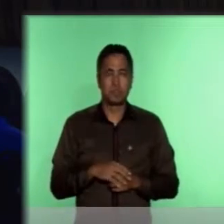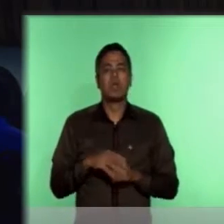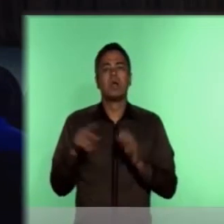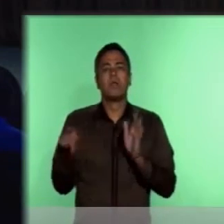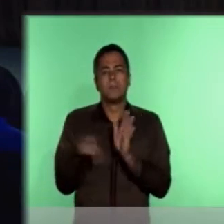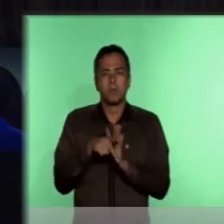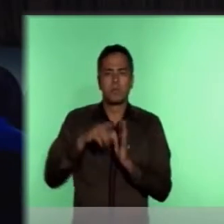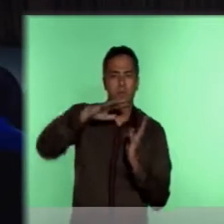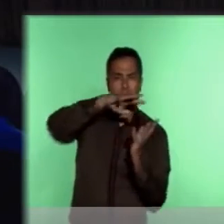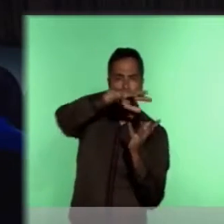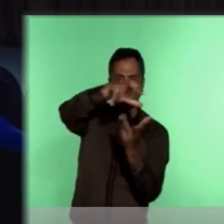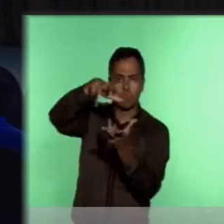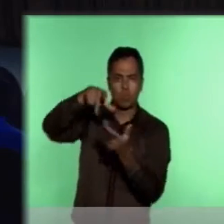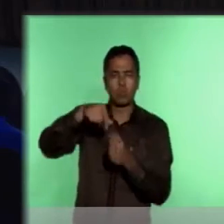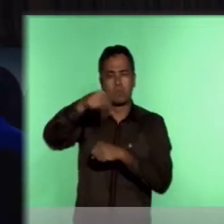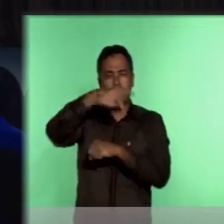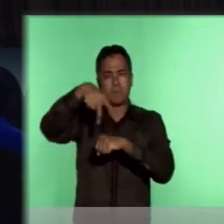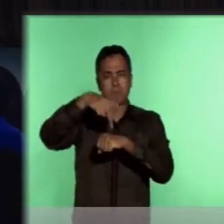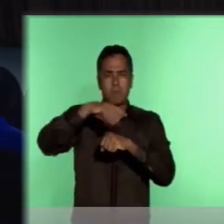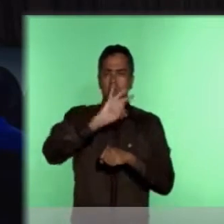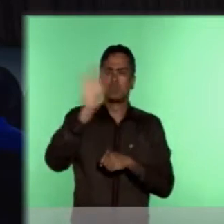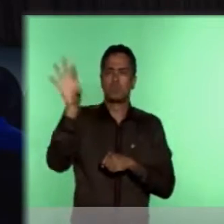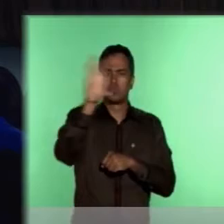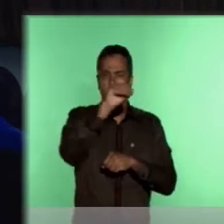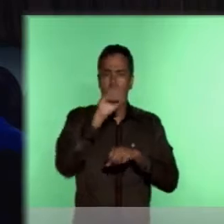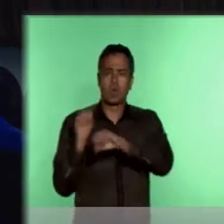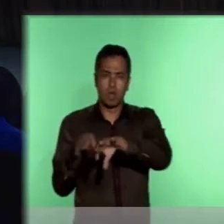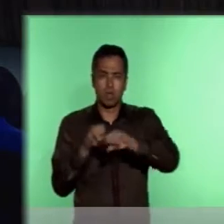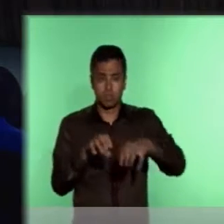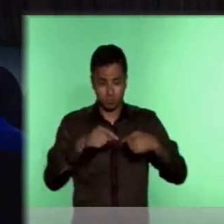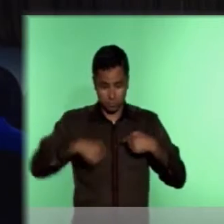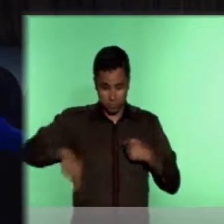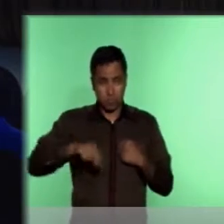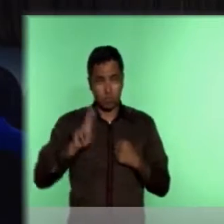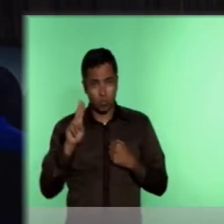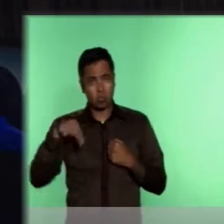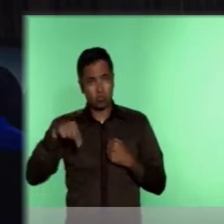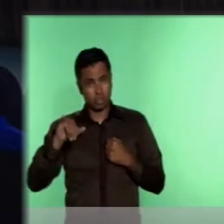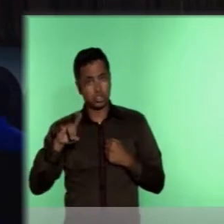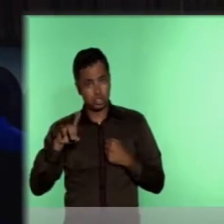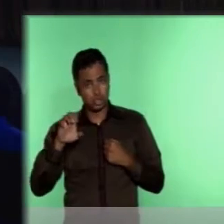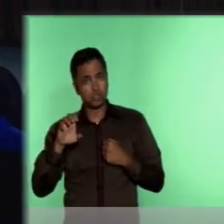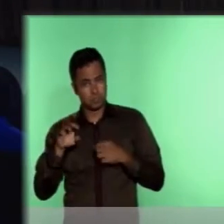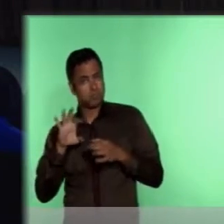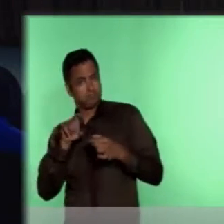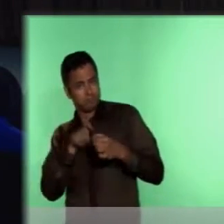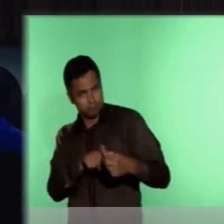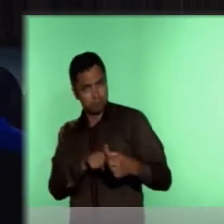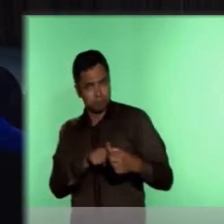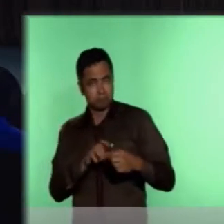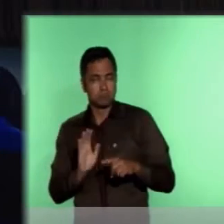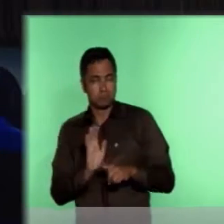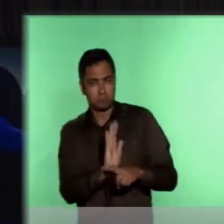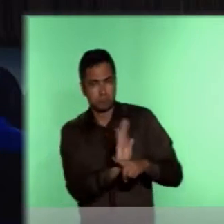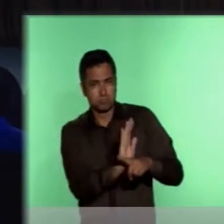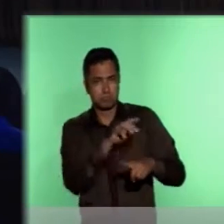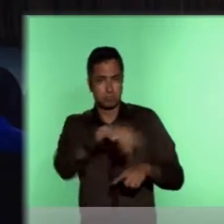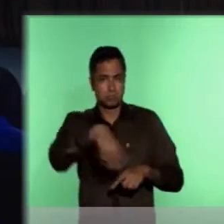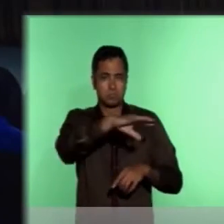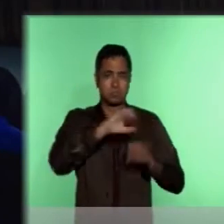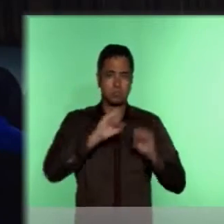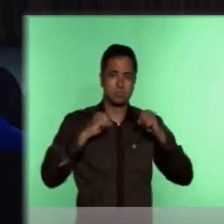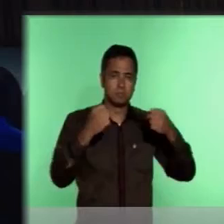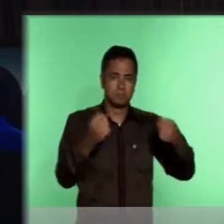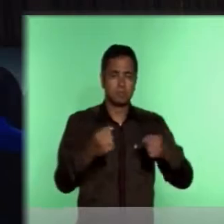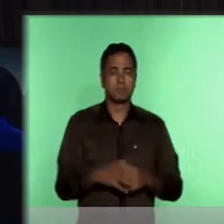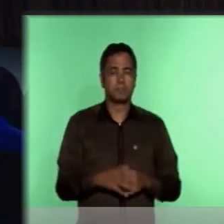Campanha Global pela Educação, e a Undime participa desse processo, a Undime integra esse esforço da Campanha Global pela Educação. E nós tivemos a